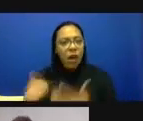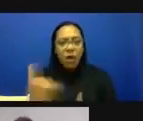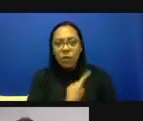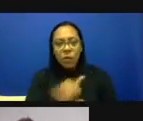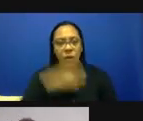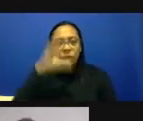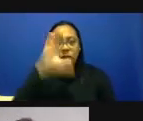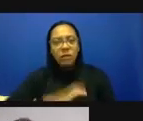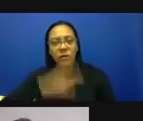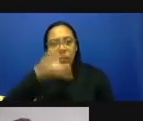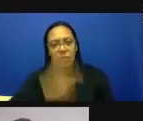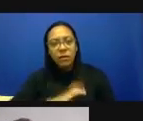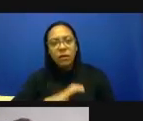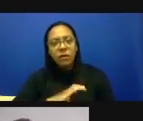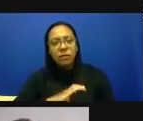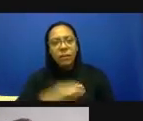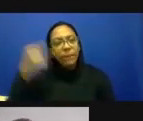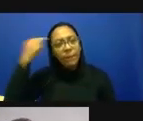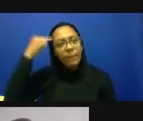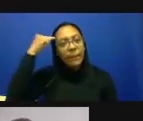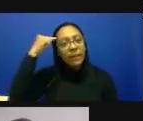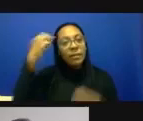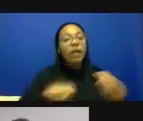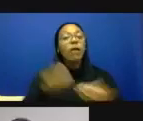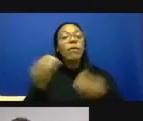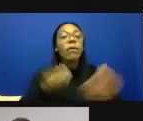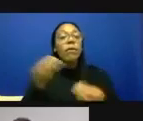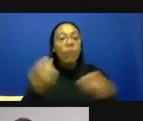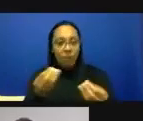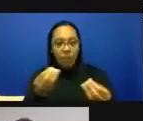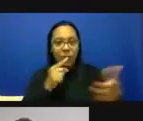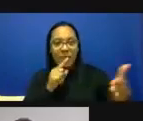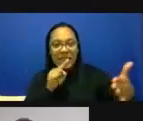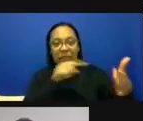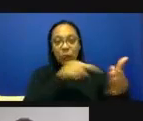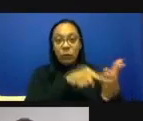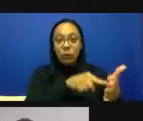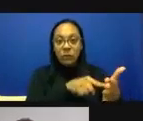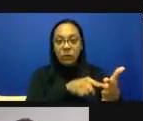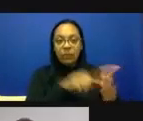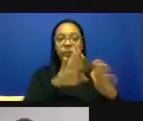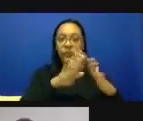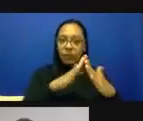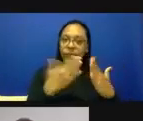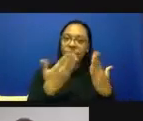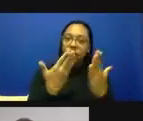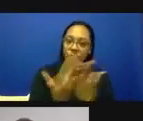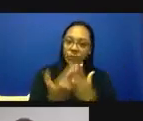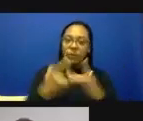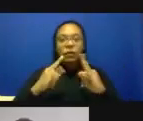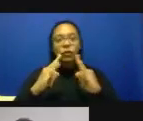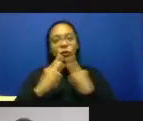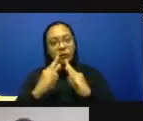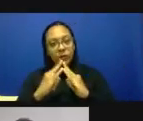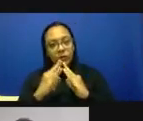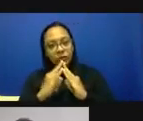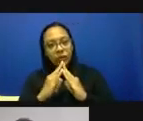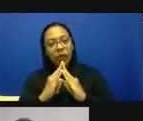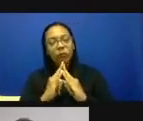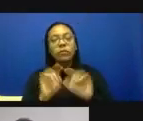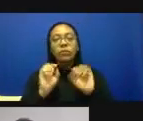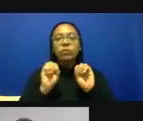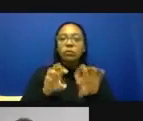um fluxo, pensarmos num fluxo de denúncias, mas nas escolas e nas instituições de ensino,